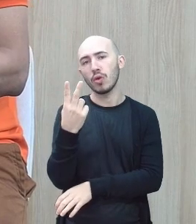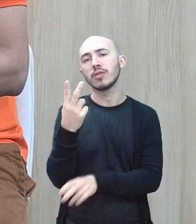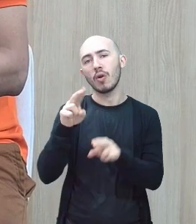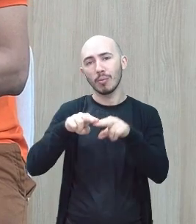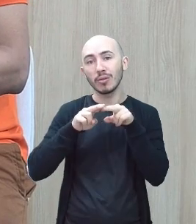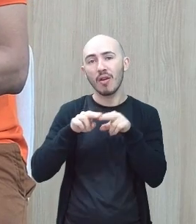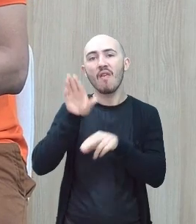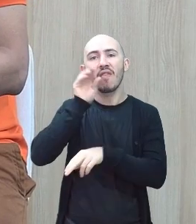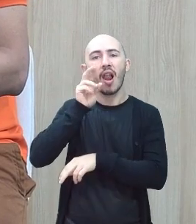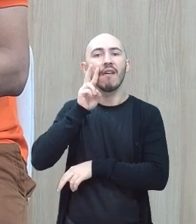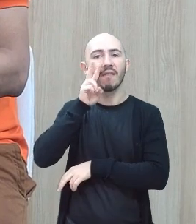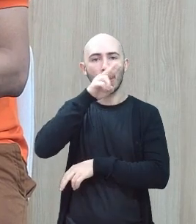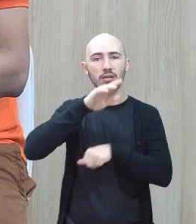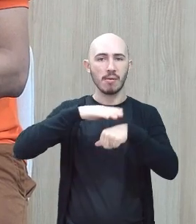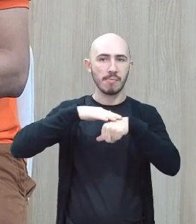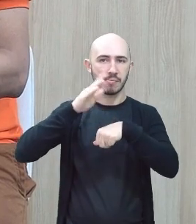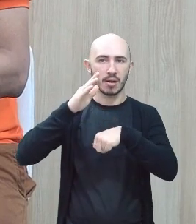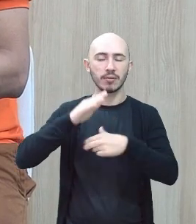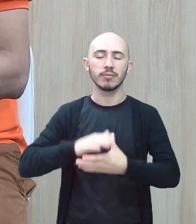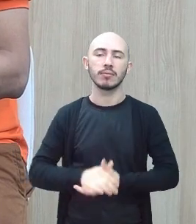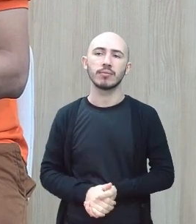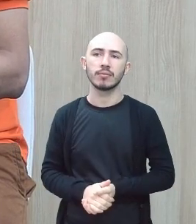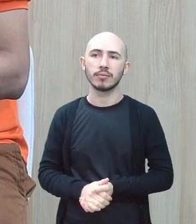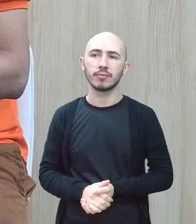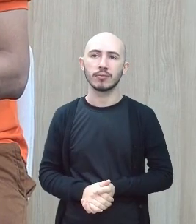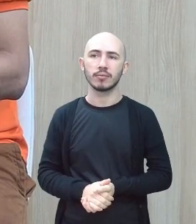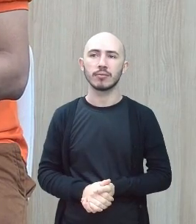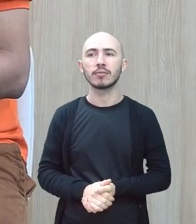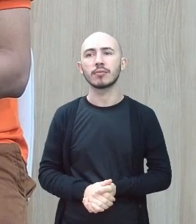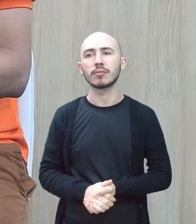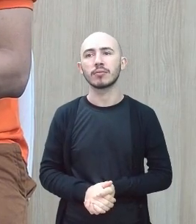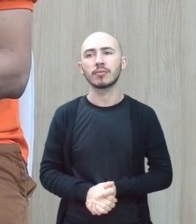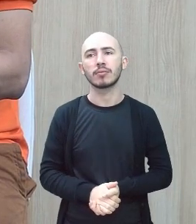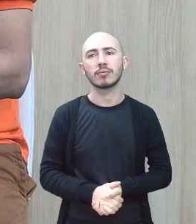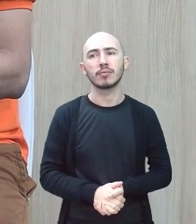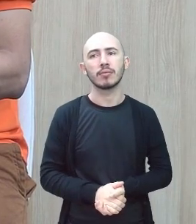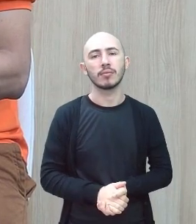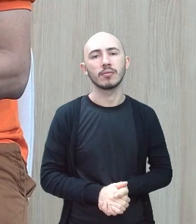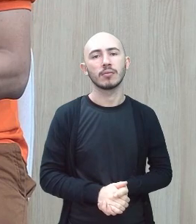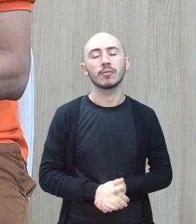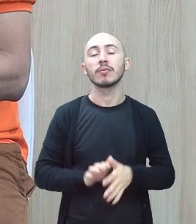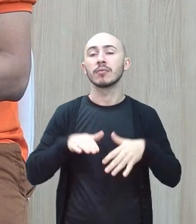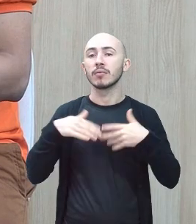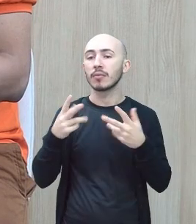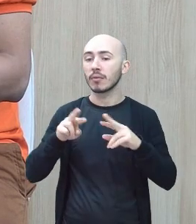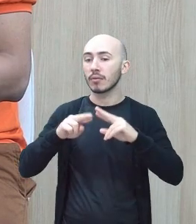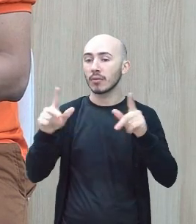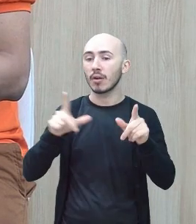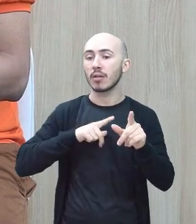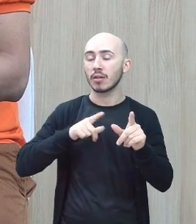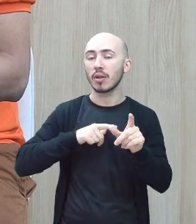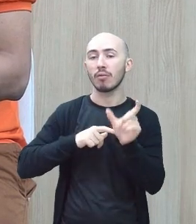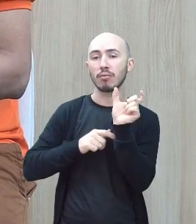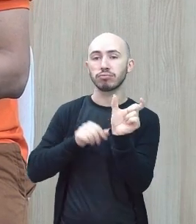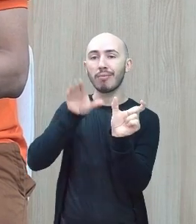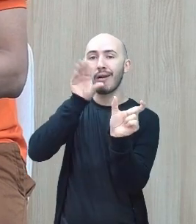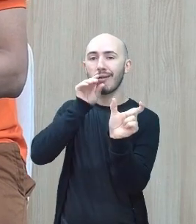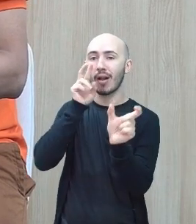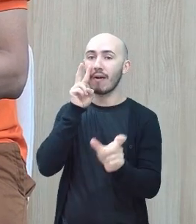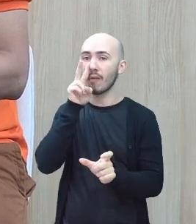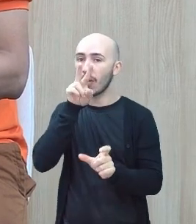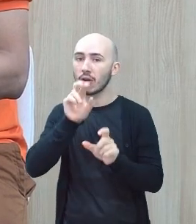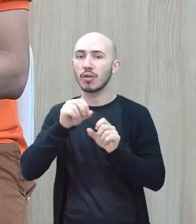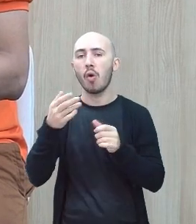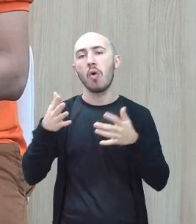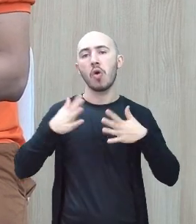o TY, ele é a sílaba que é mais fraca. Então, a diferença está em entonação e na escrita.